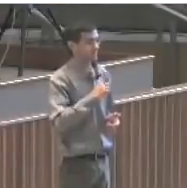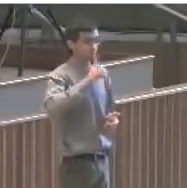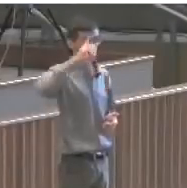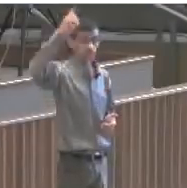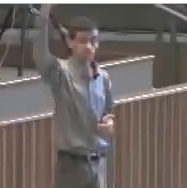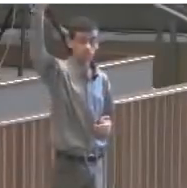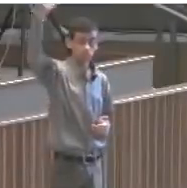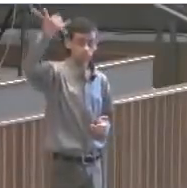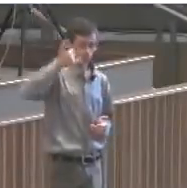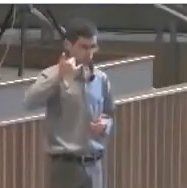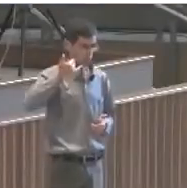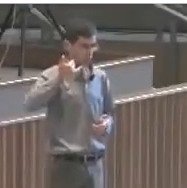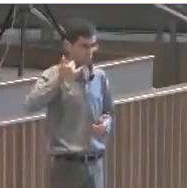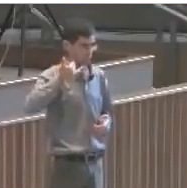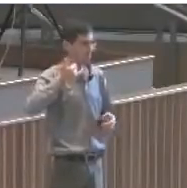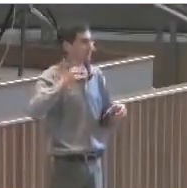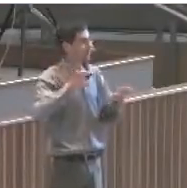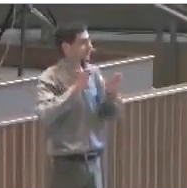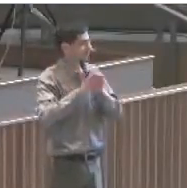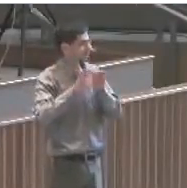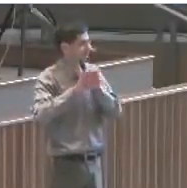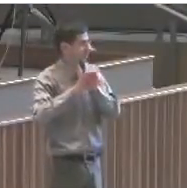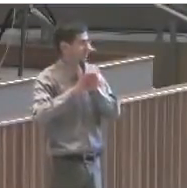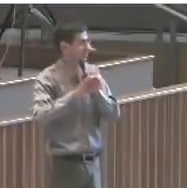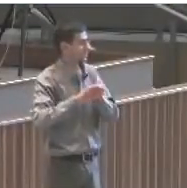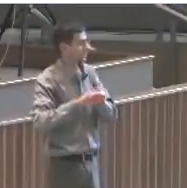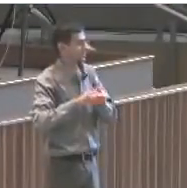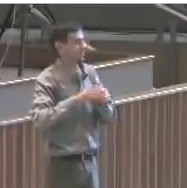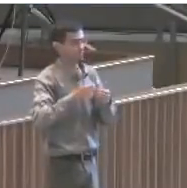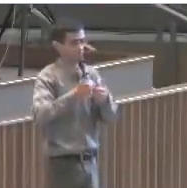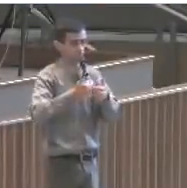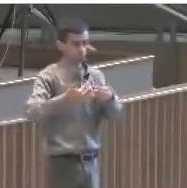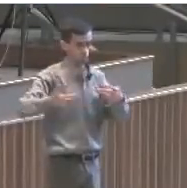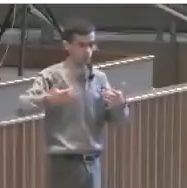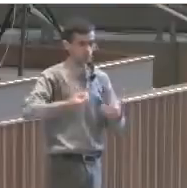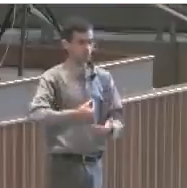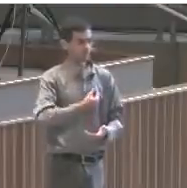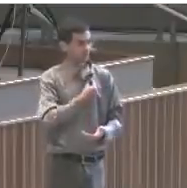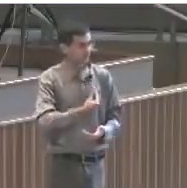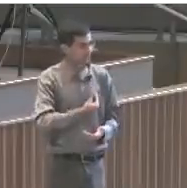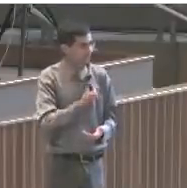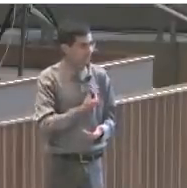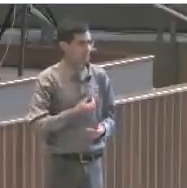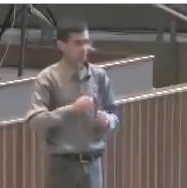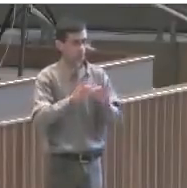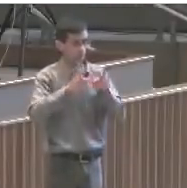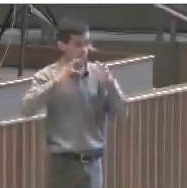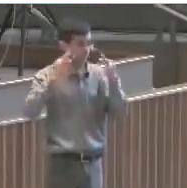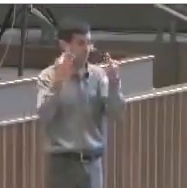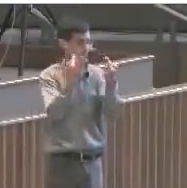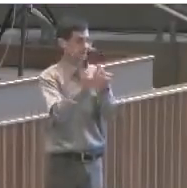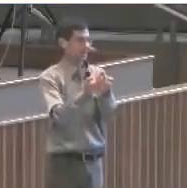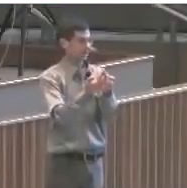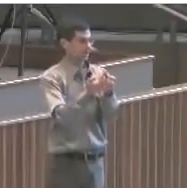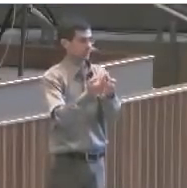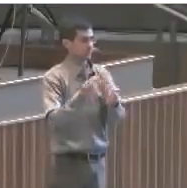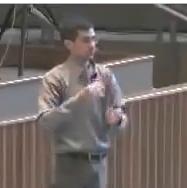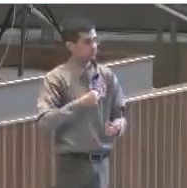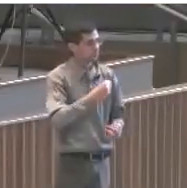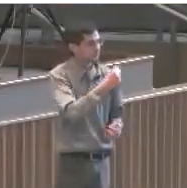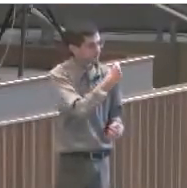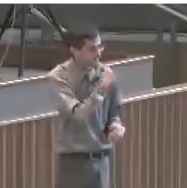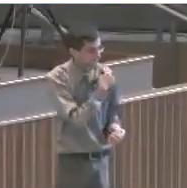na sua palavra quanto à nossa vida quanto as nossas finanças quanto à nossa família quanto ao nosso ministério